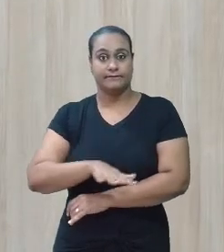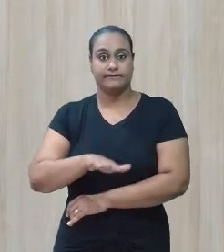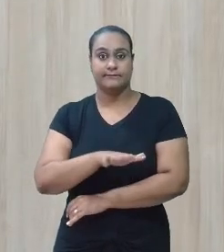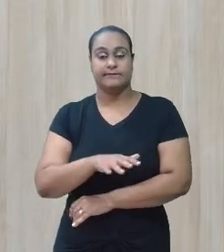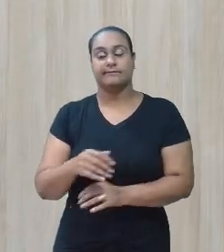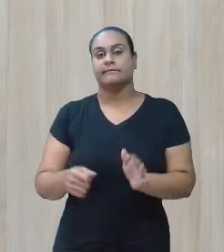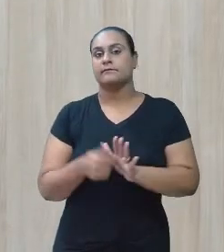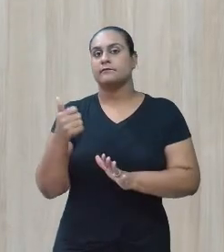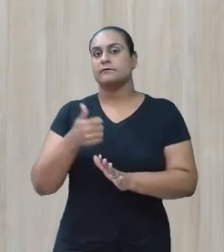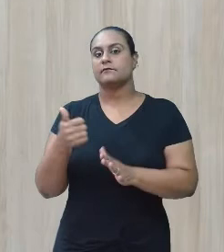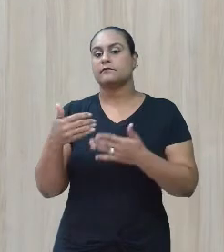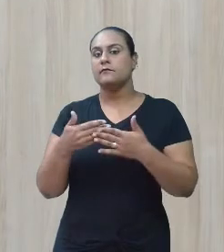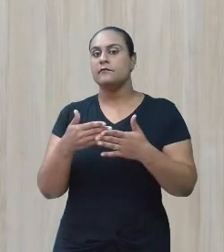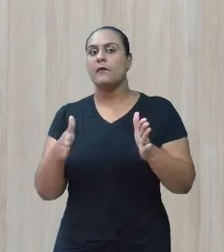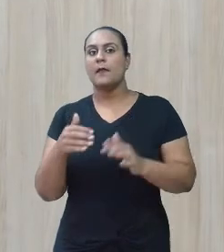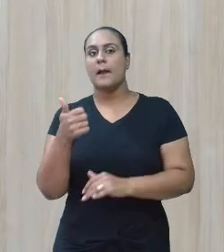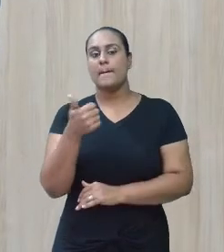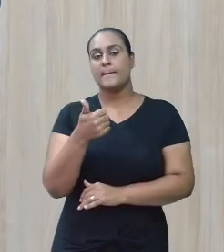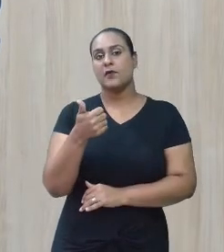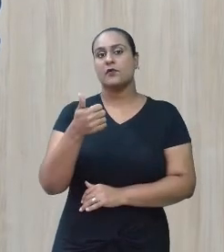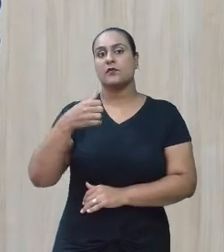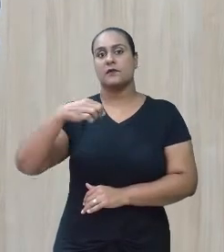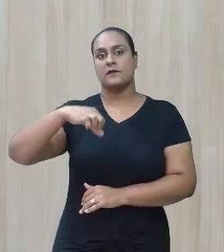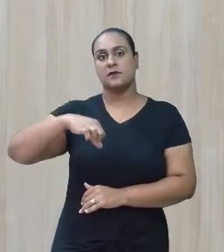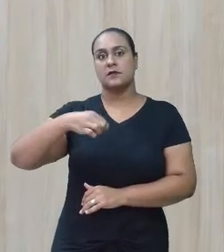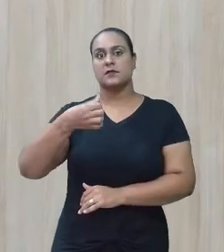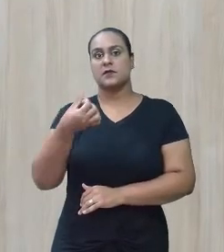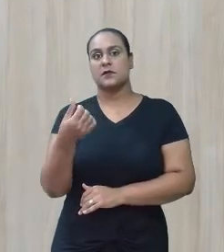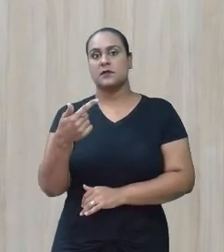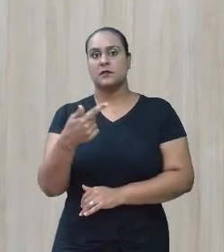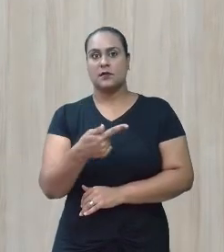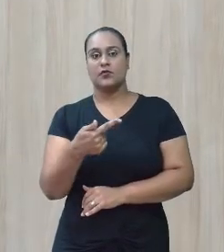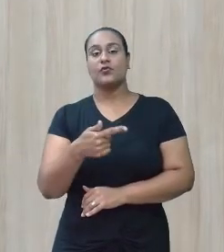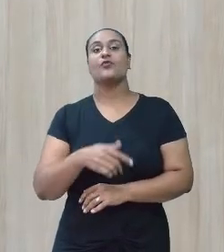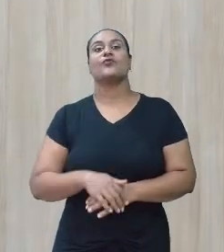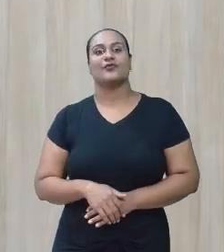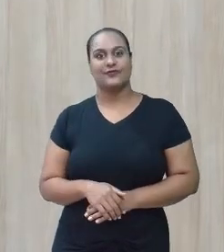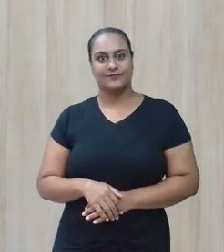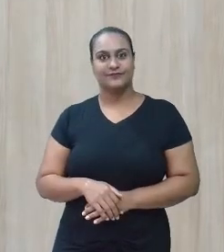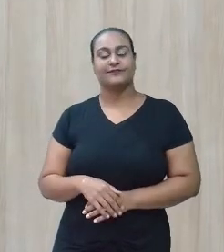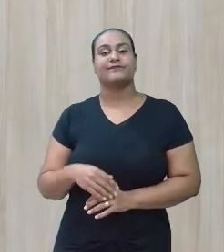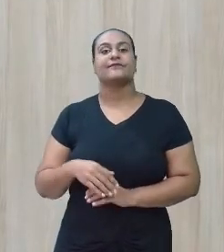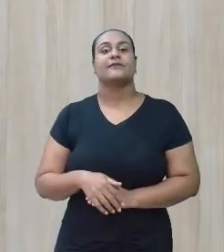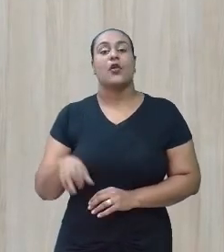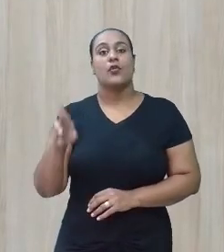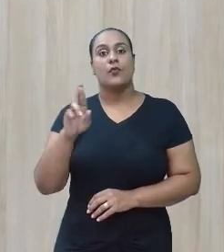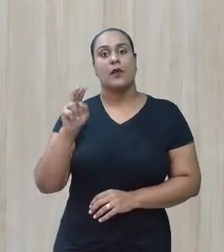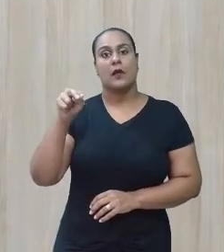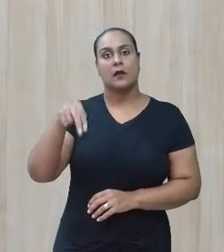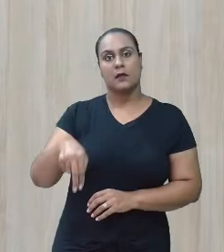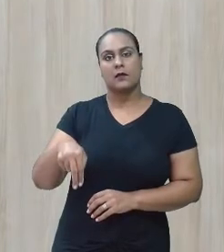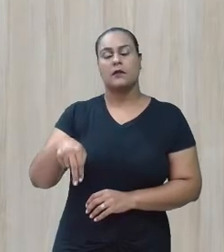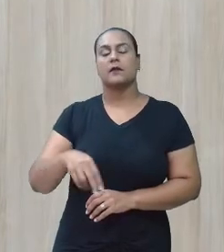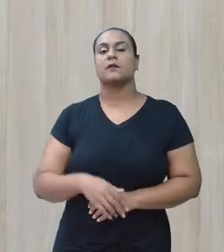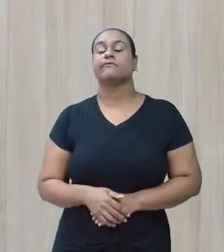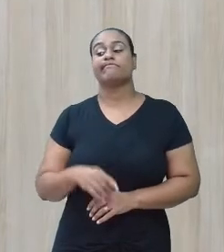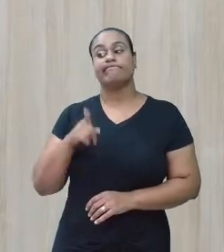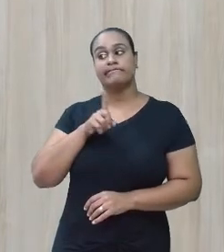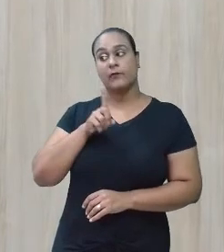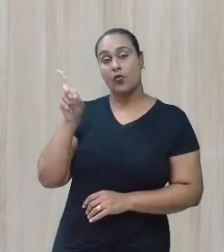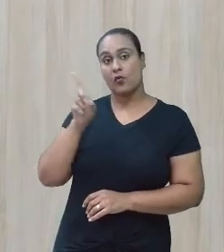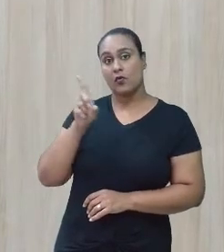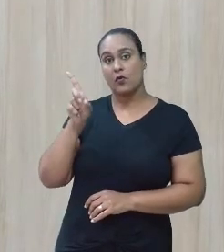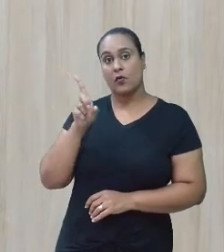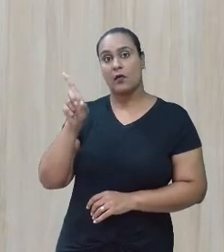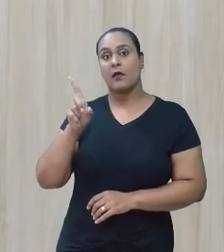primeiro lançamento foi em 1962, no Rio Grande do Norte, numa cidade chamada Angicos, onde